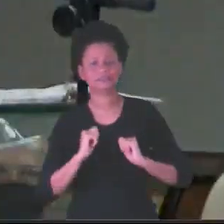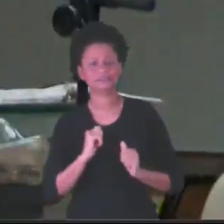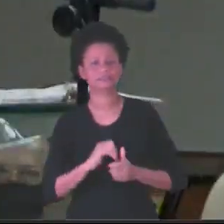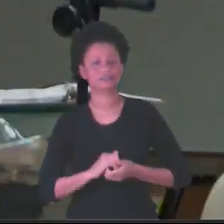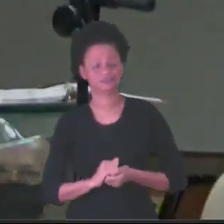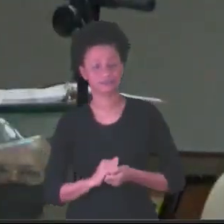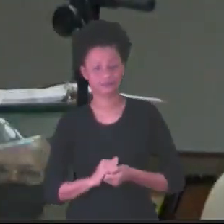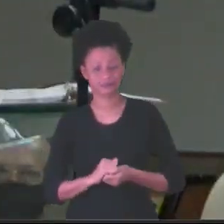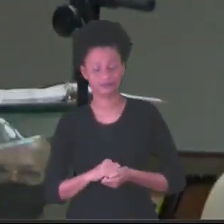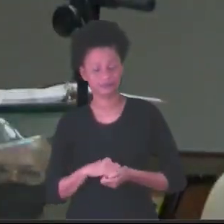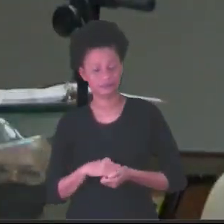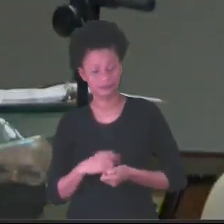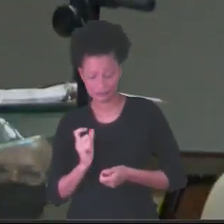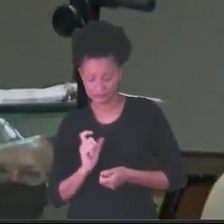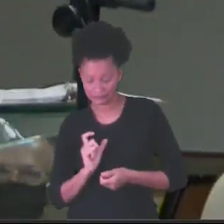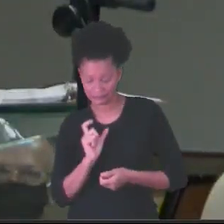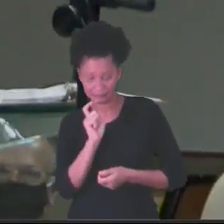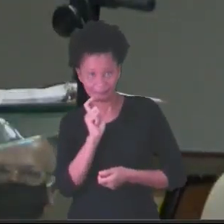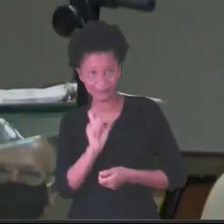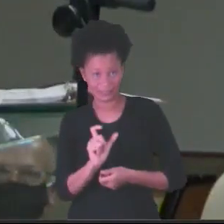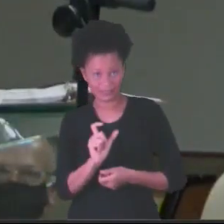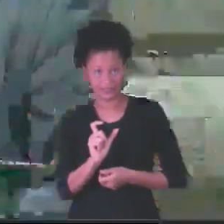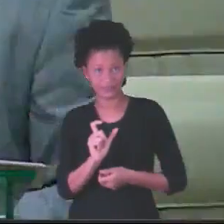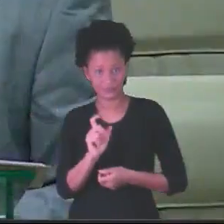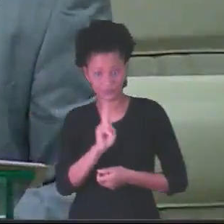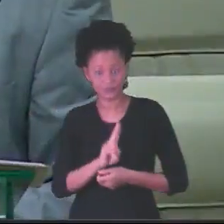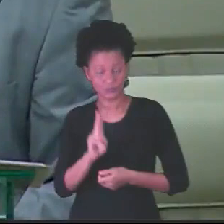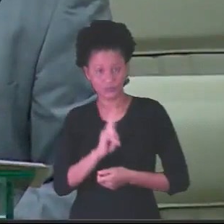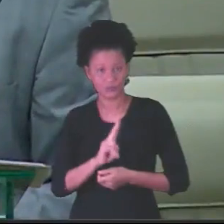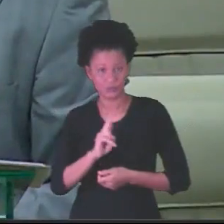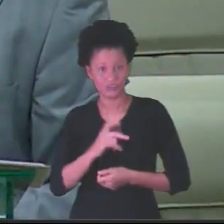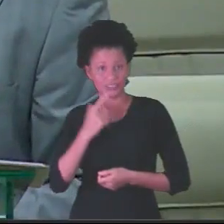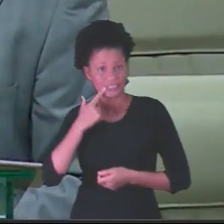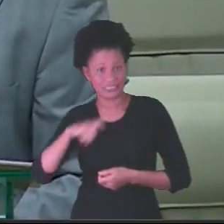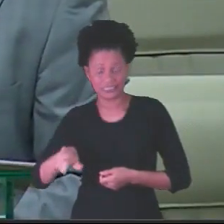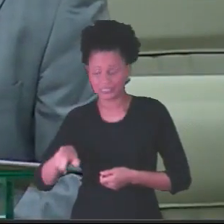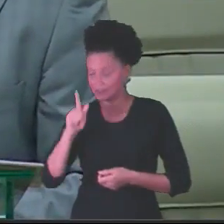e já palavra que paulo usa no grego para ansiedade